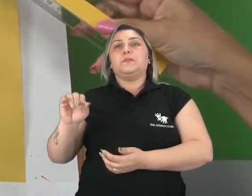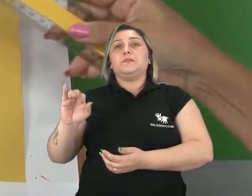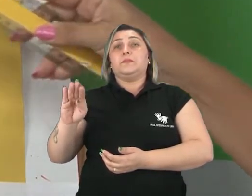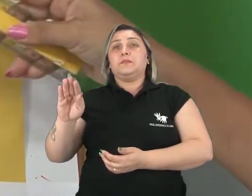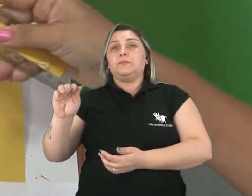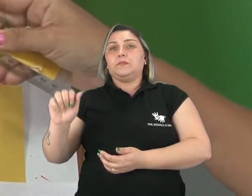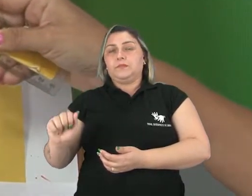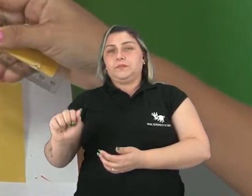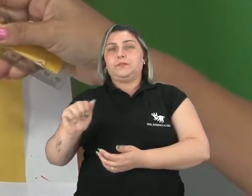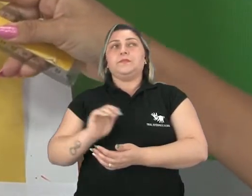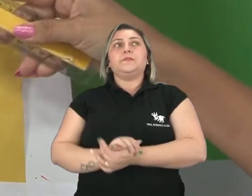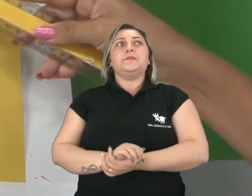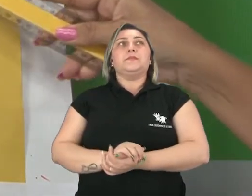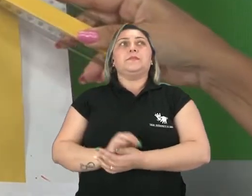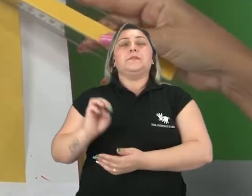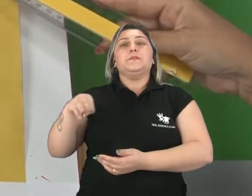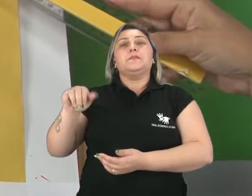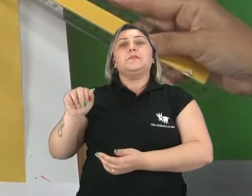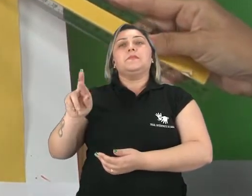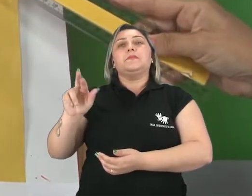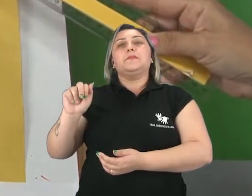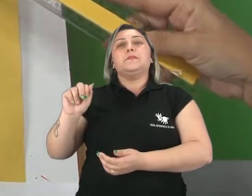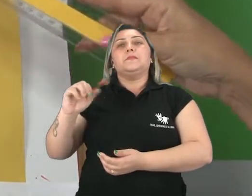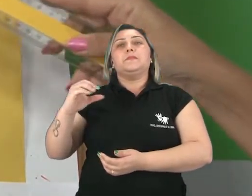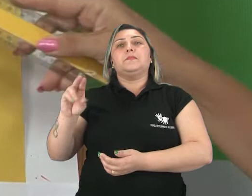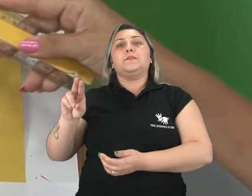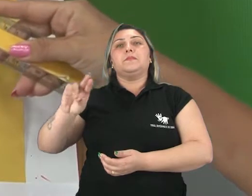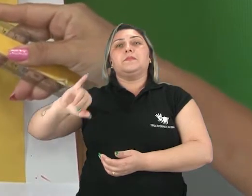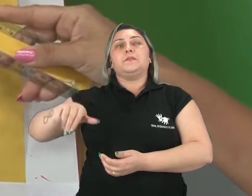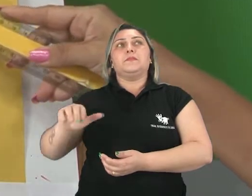goiaba maracujá